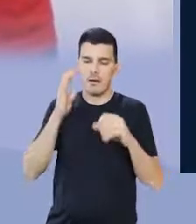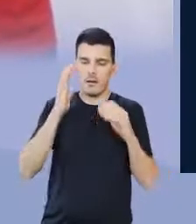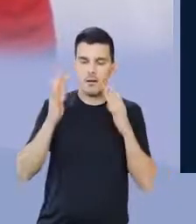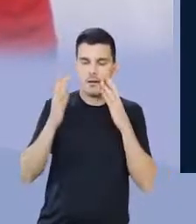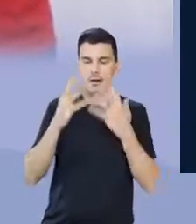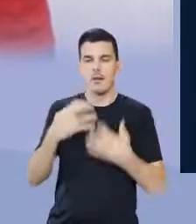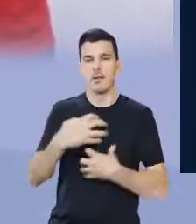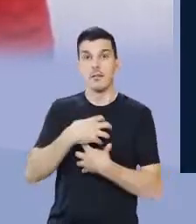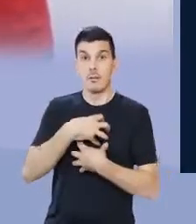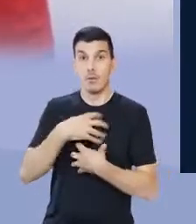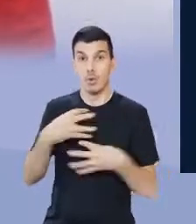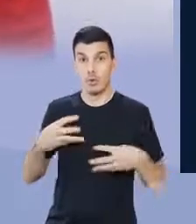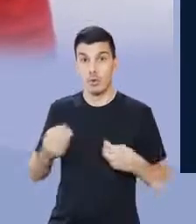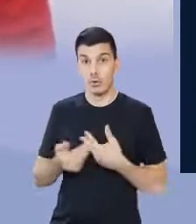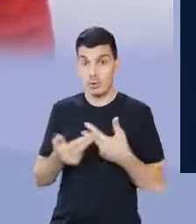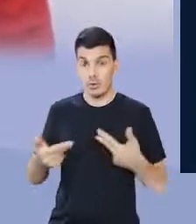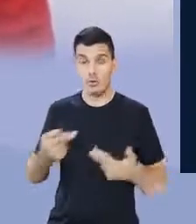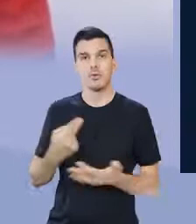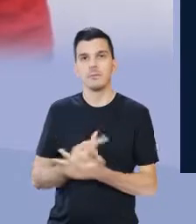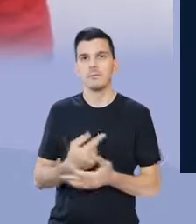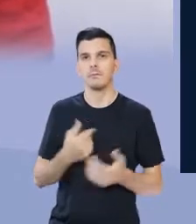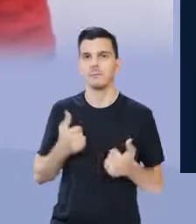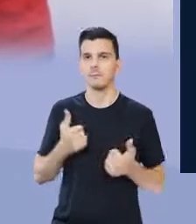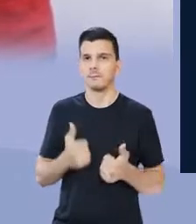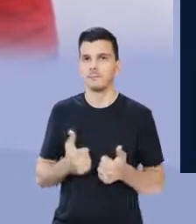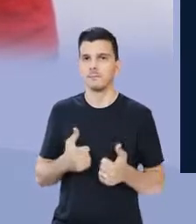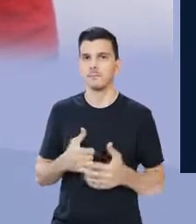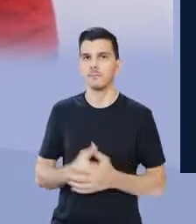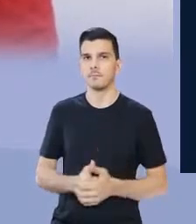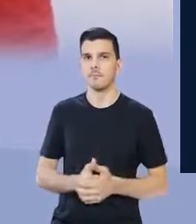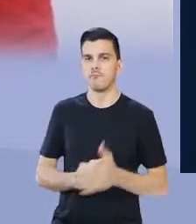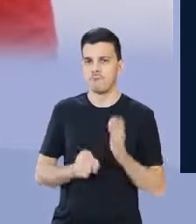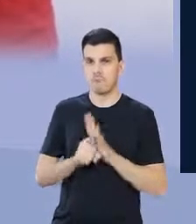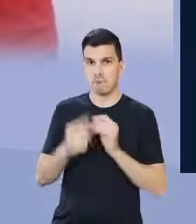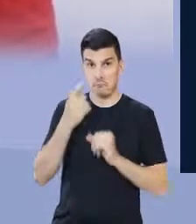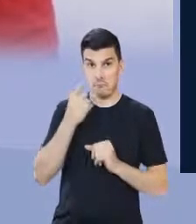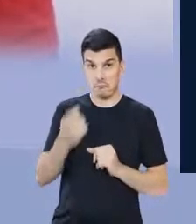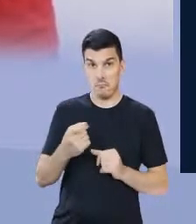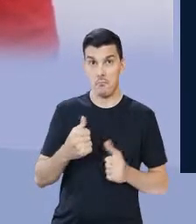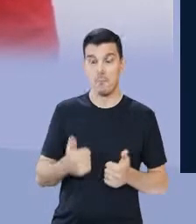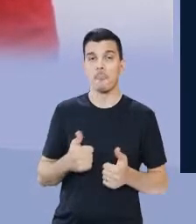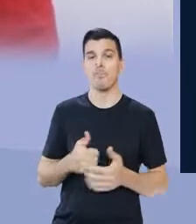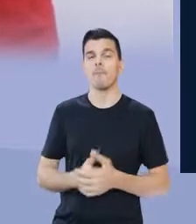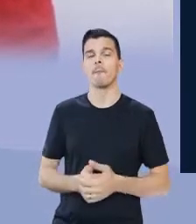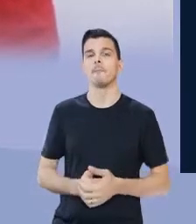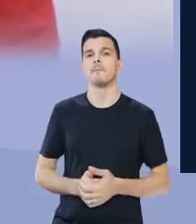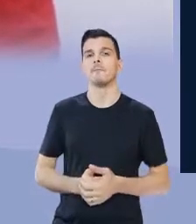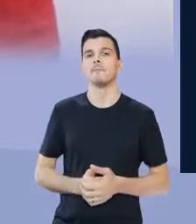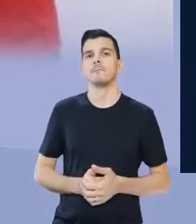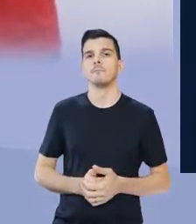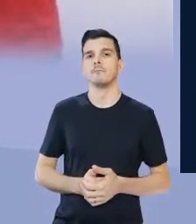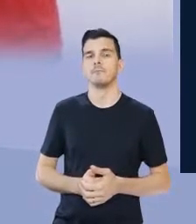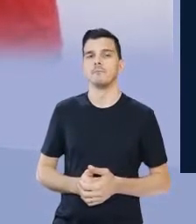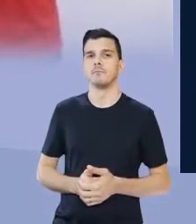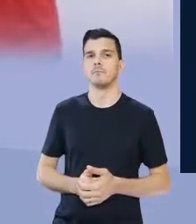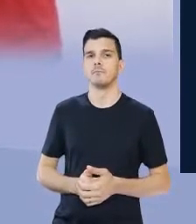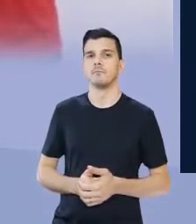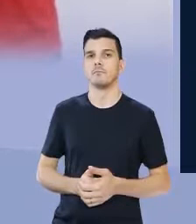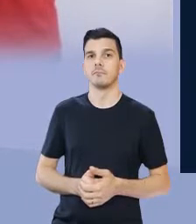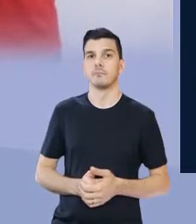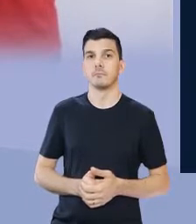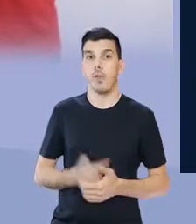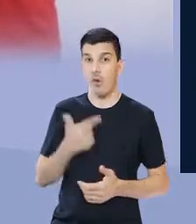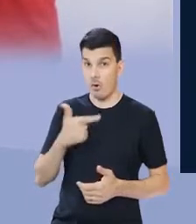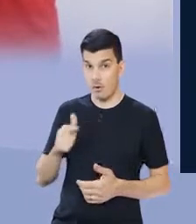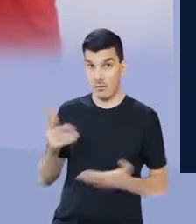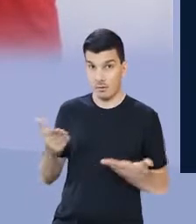outras coisas acontecem. Muito boa questão, muito legal. Letra D. E vamos para mais uma aqui do